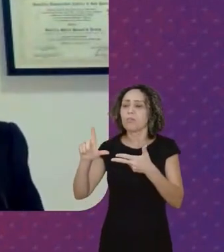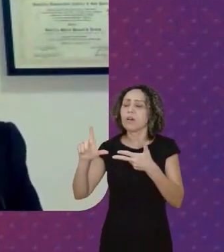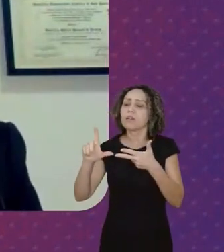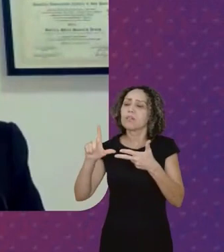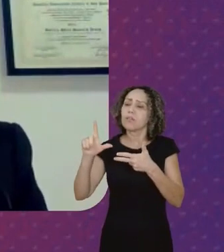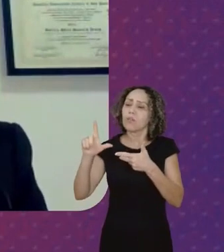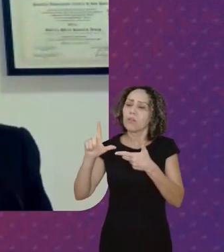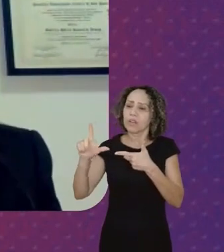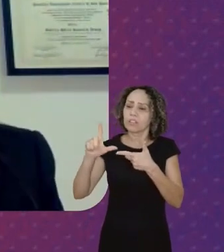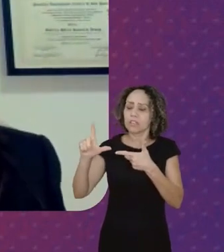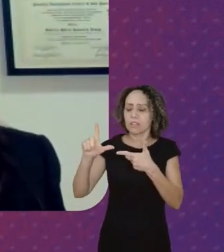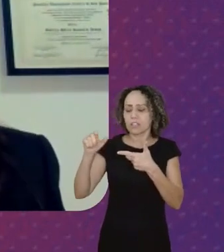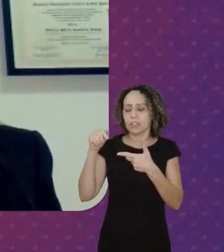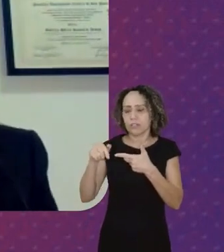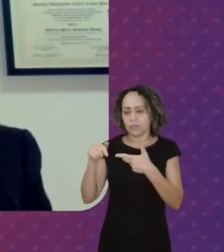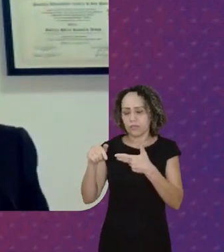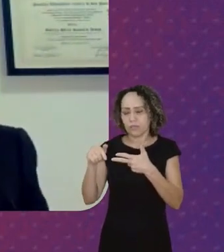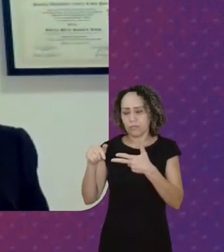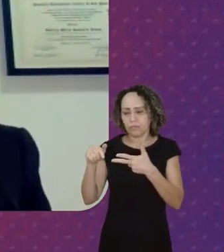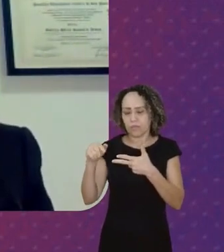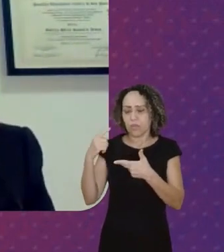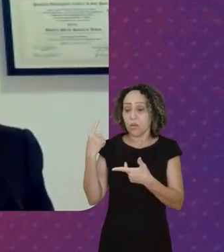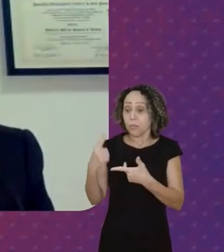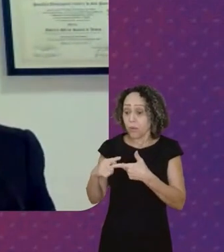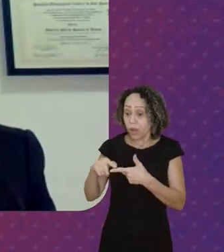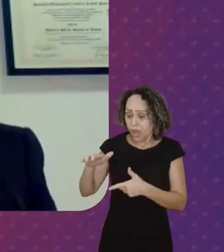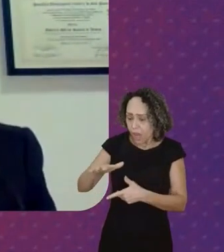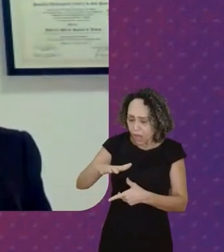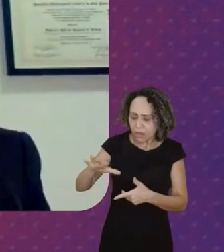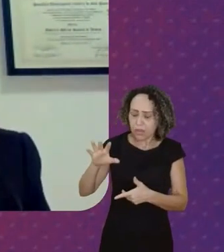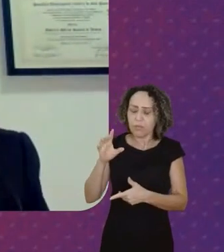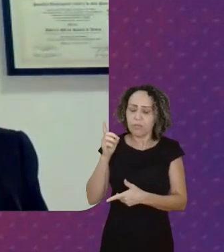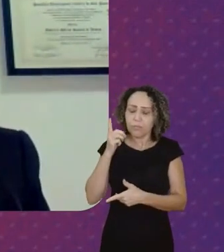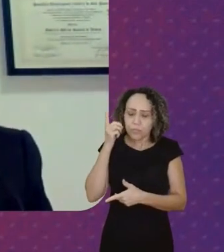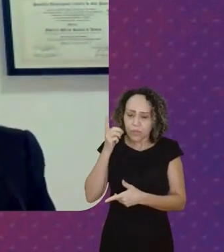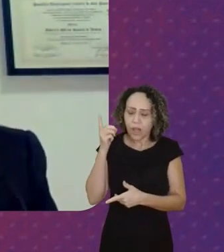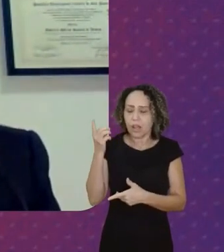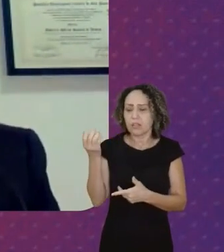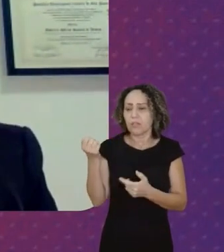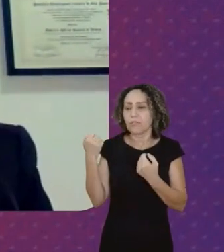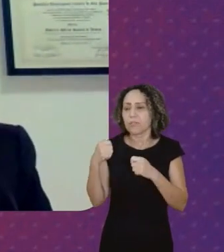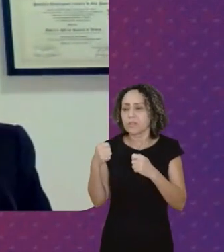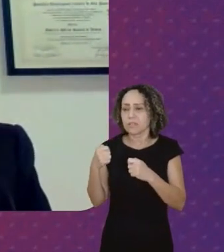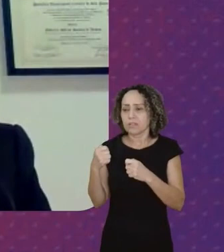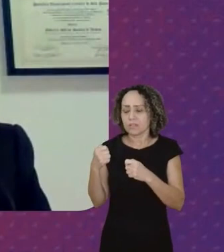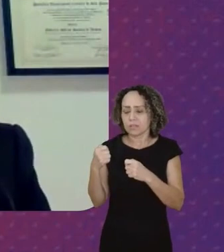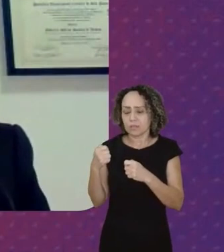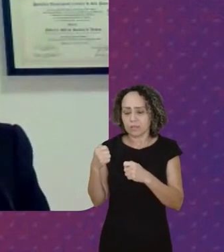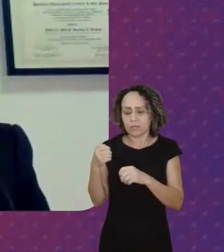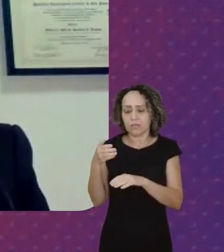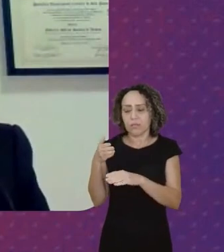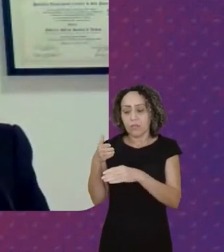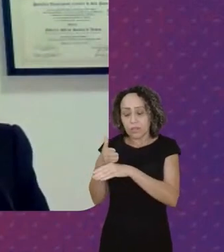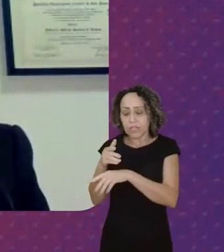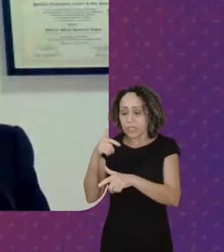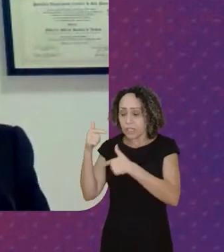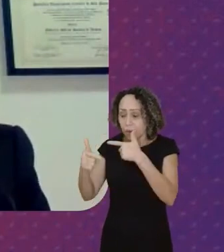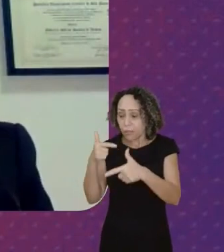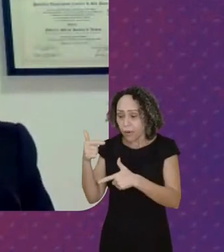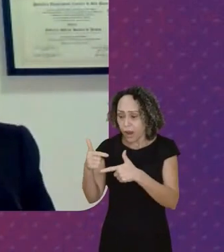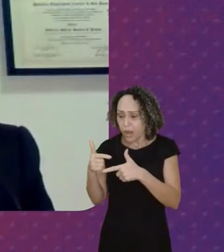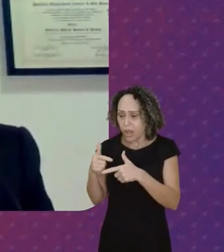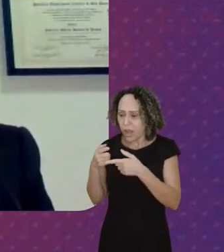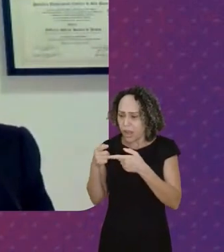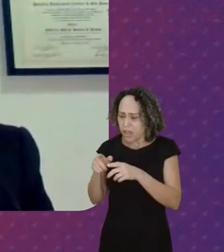em bloco com os partidos federados, né? Então, se vocês entrarem até no site do Tribunal Superior Eleitoral, lá